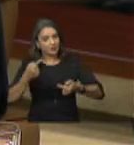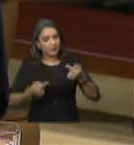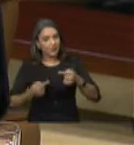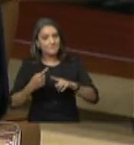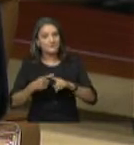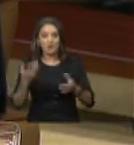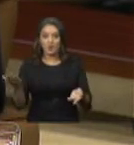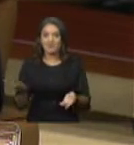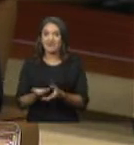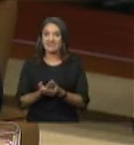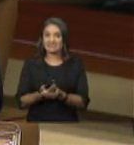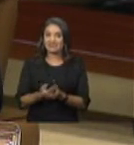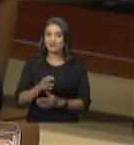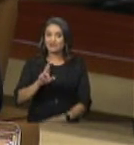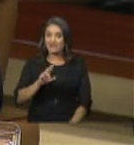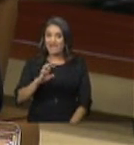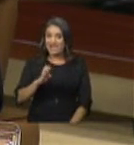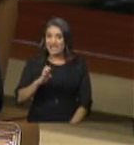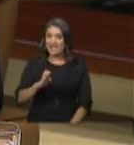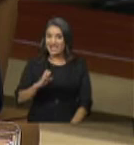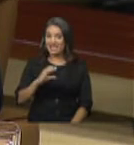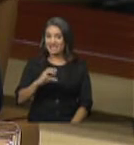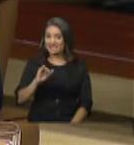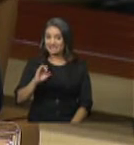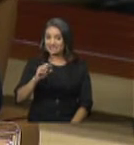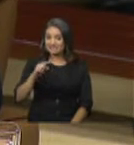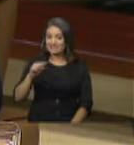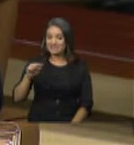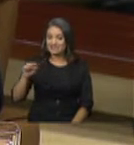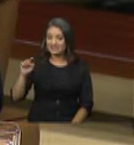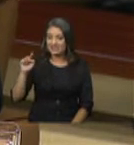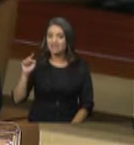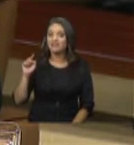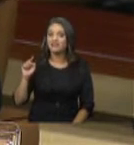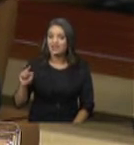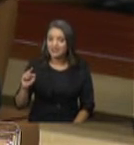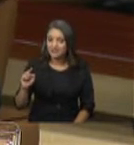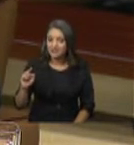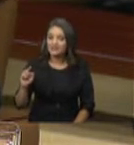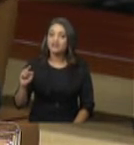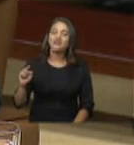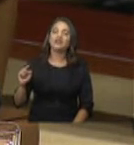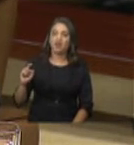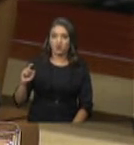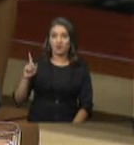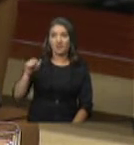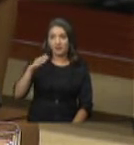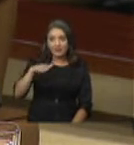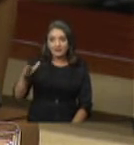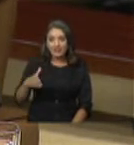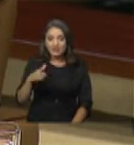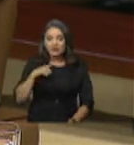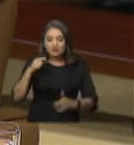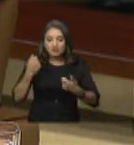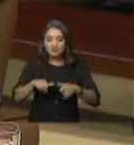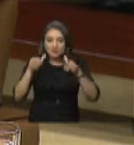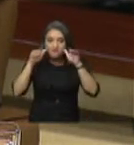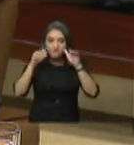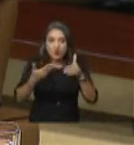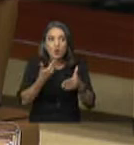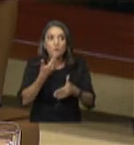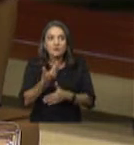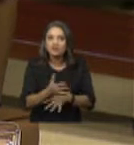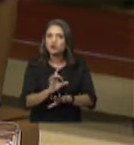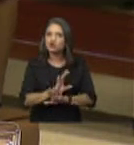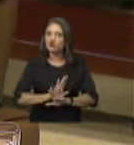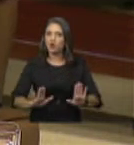rescisória creio que nós estamos ungidos aos limites do pedido e diz a